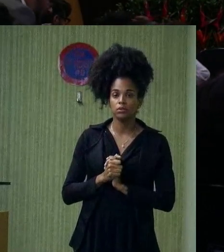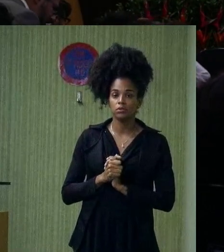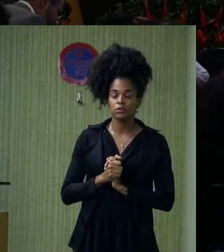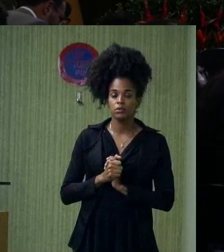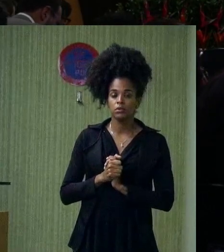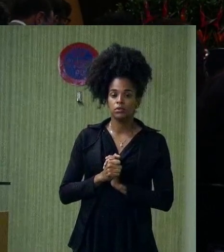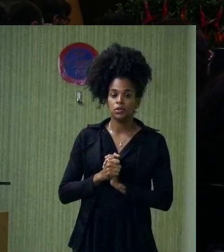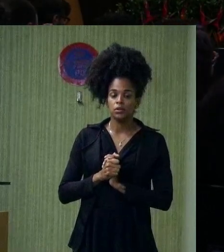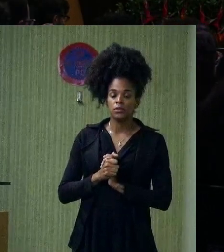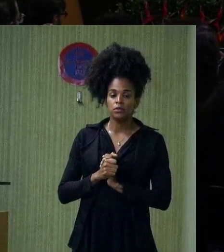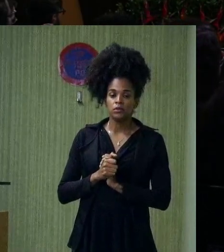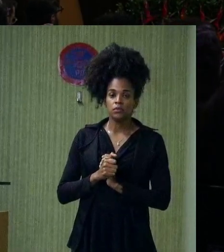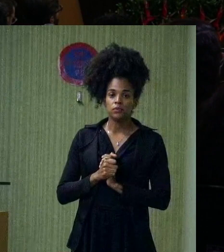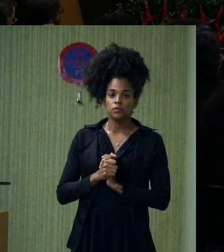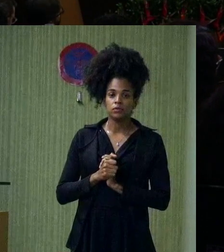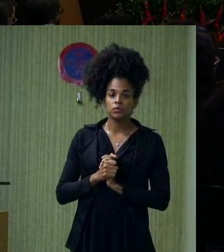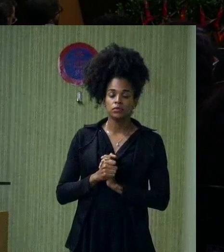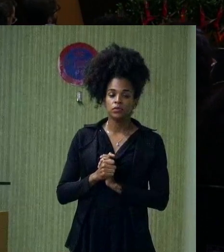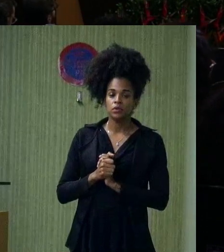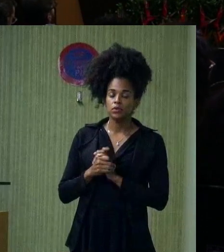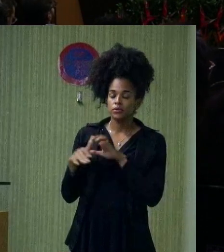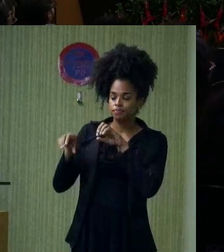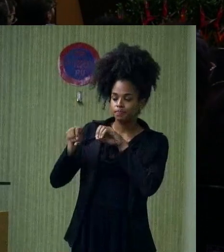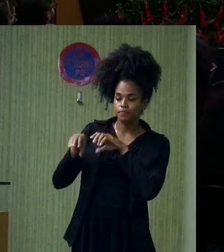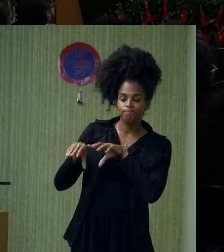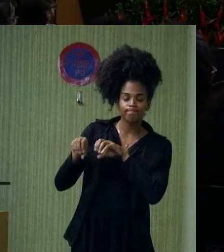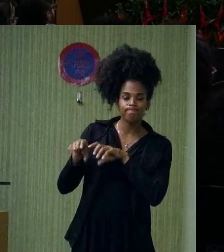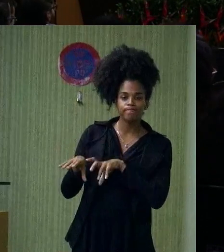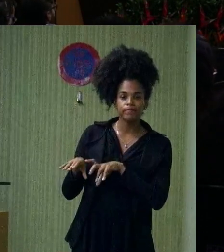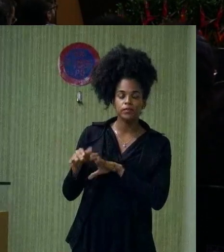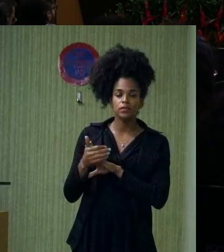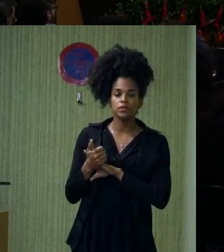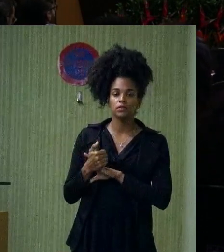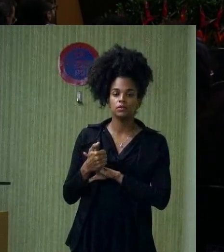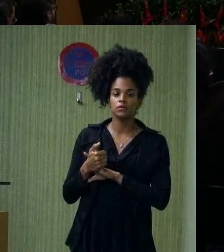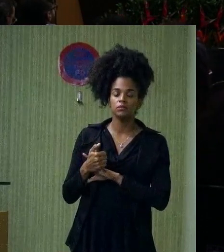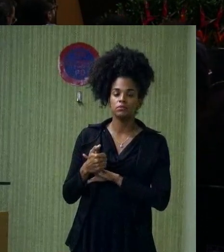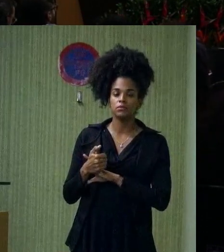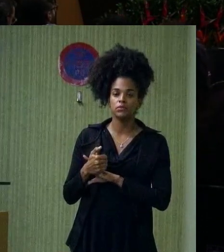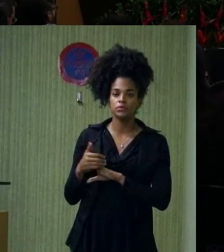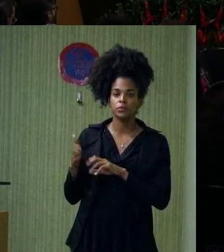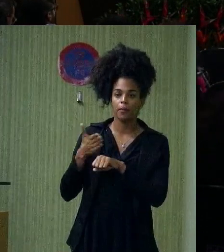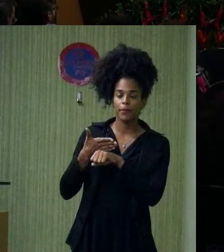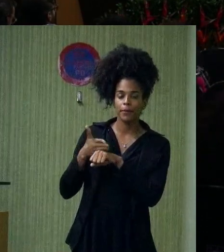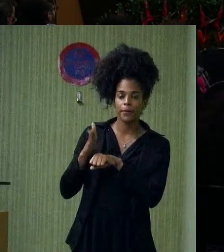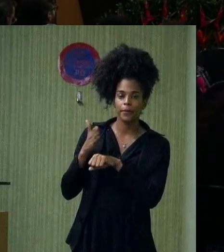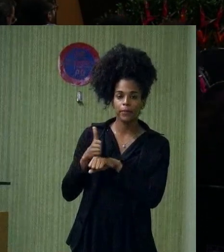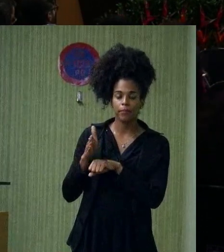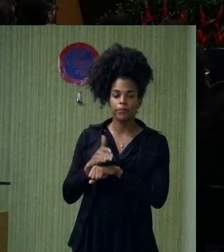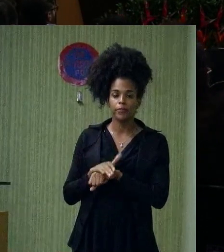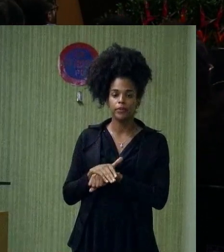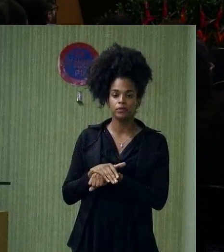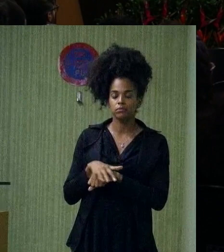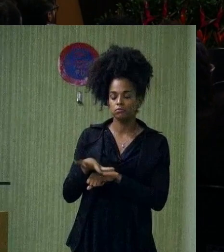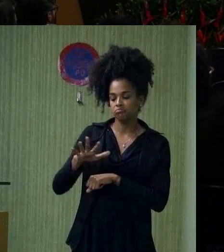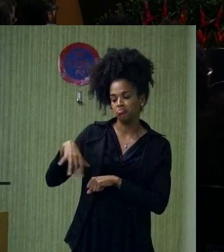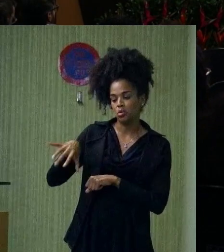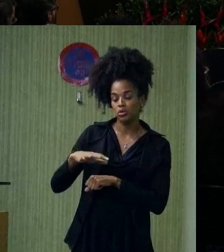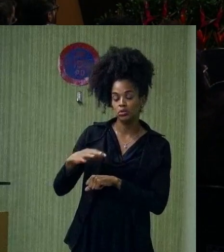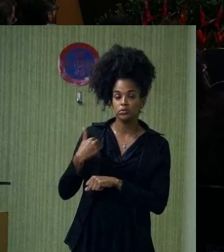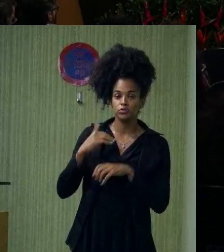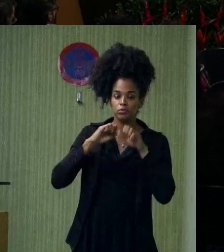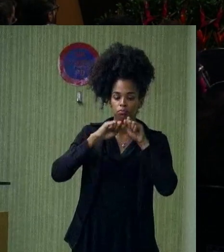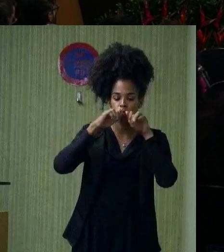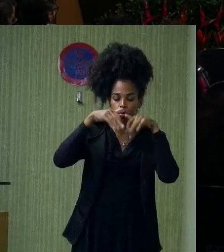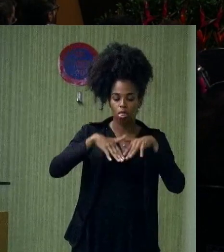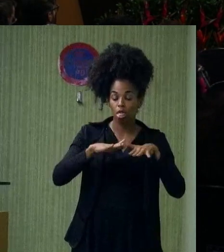uma capacitação lá sobre a ficai em Santo Ângelo na região porque essa região não foi atingida pela enchente e aqui